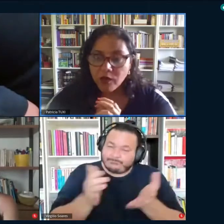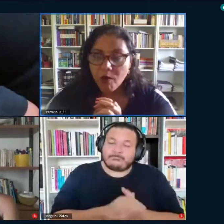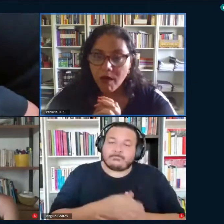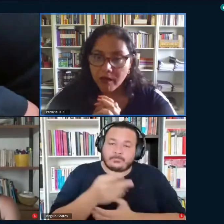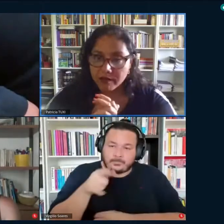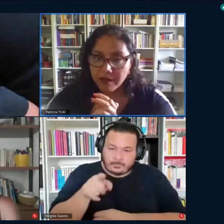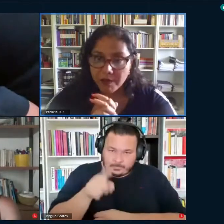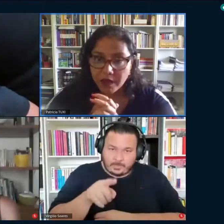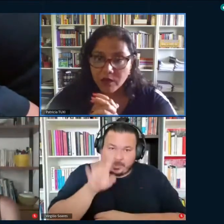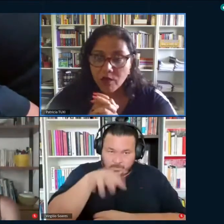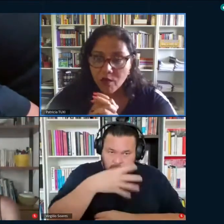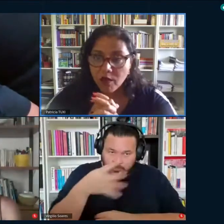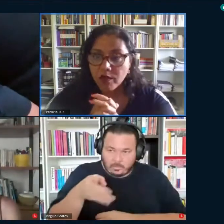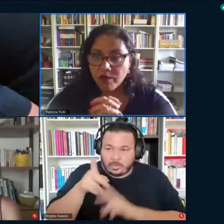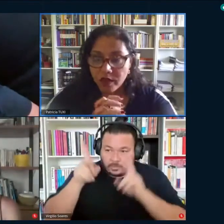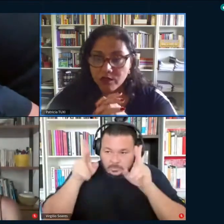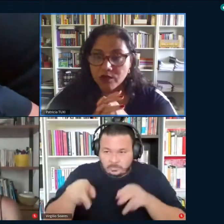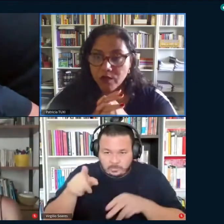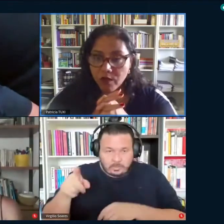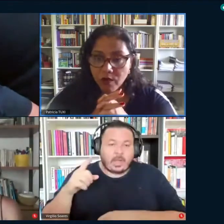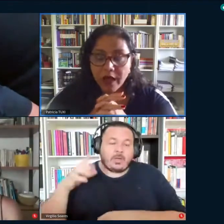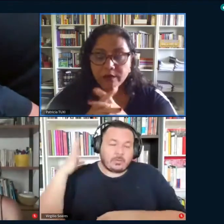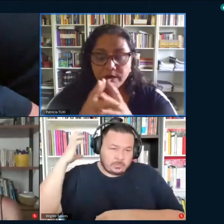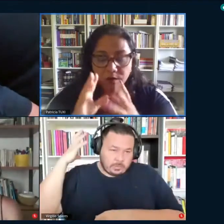justamente quadro, como a Sabine colocou e